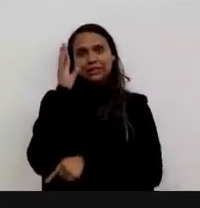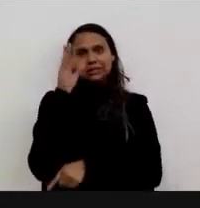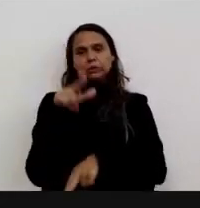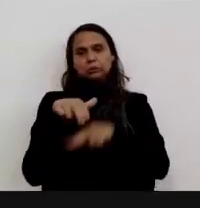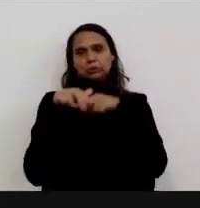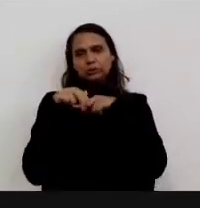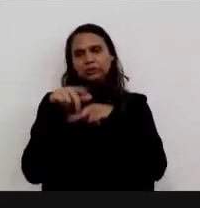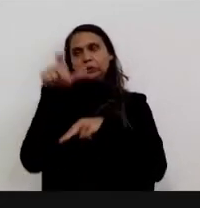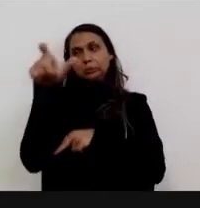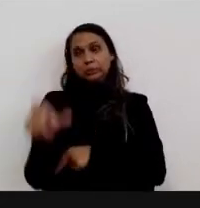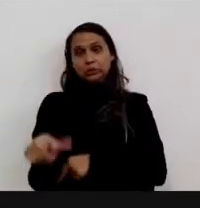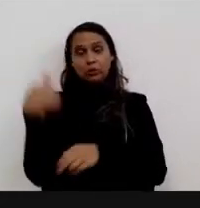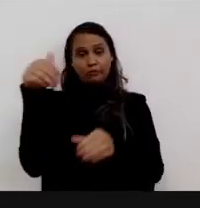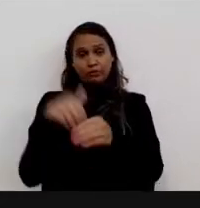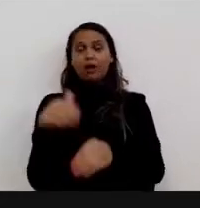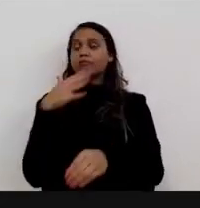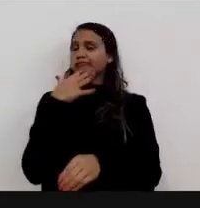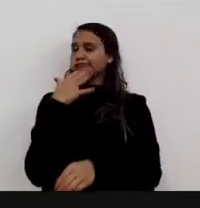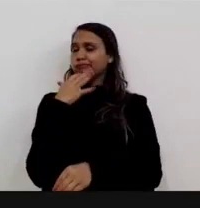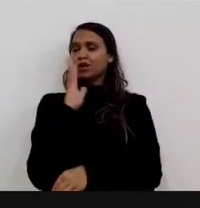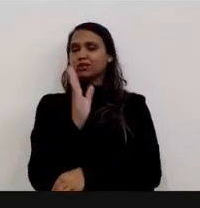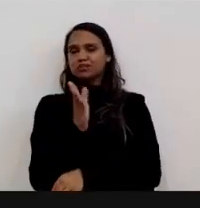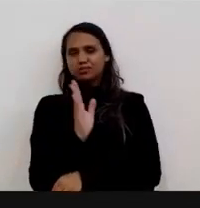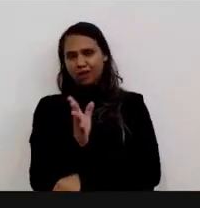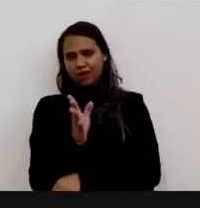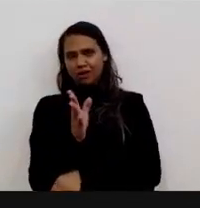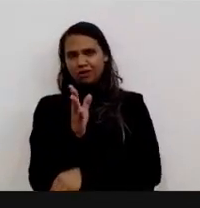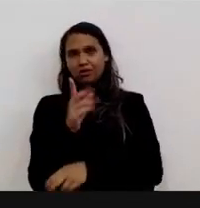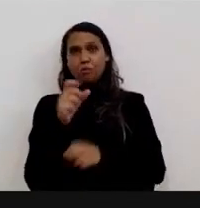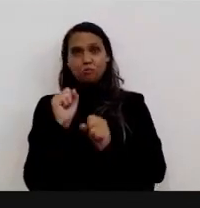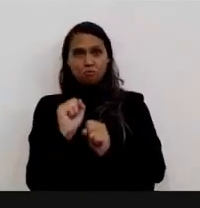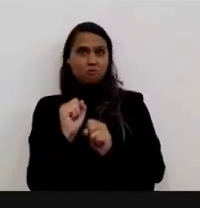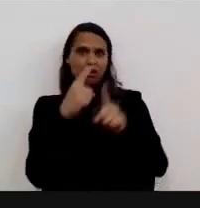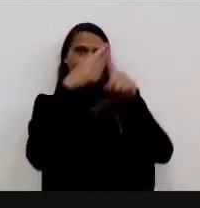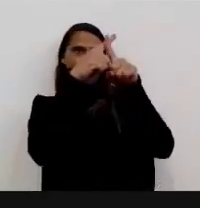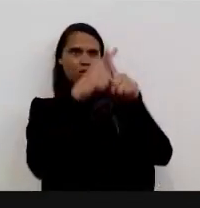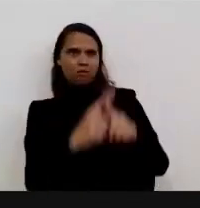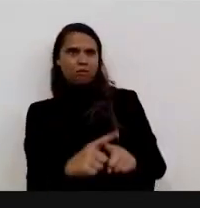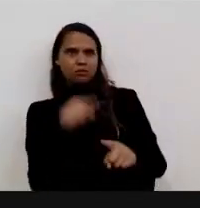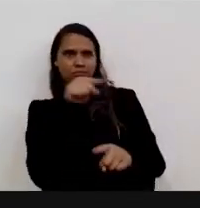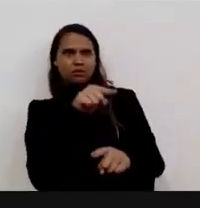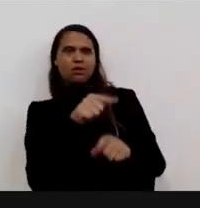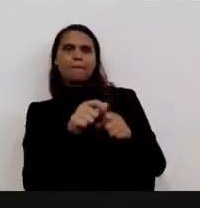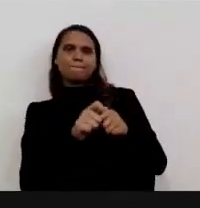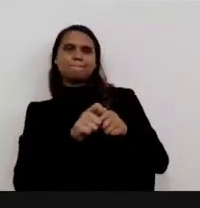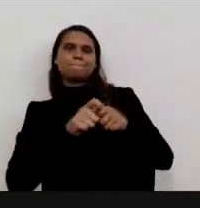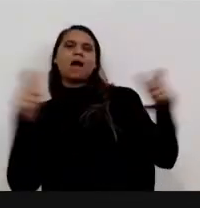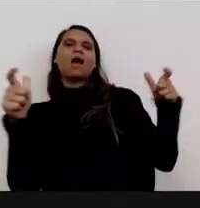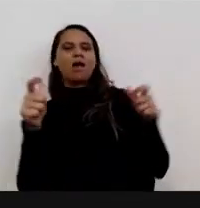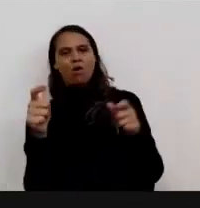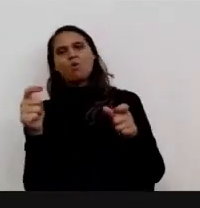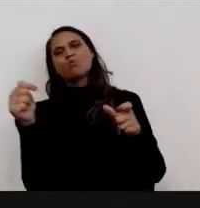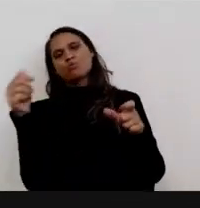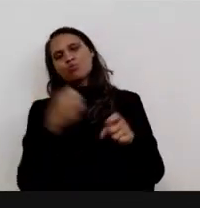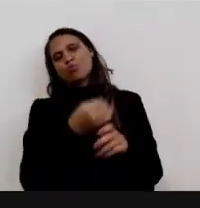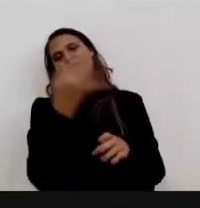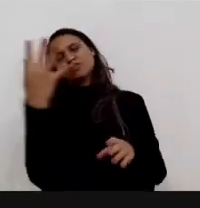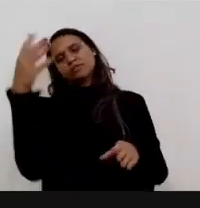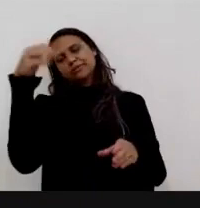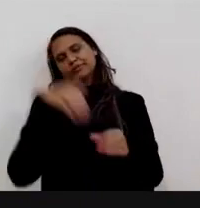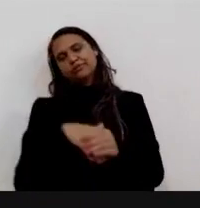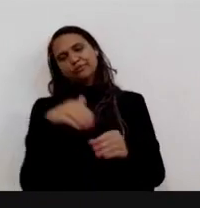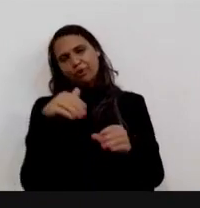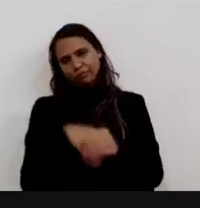eleitor o conhece mais, portanto, num sistema muito competitivo como o nosso, ele tende a ganhar mais votos, né, então tem um racionale por trás disso aí.